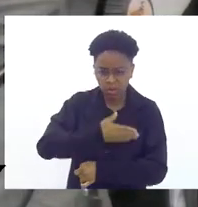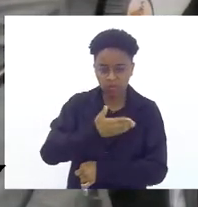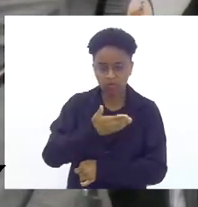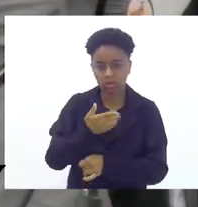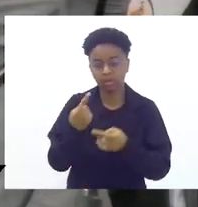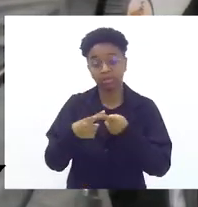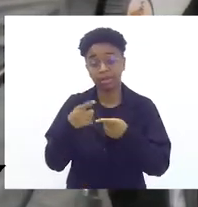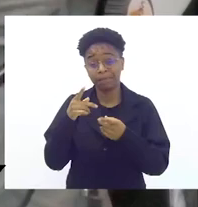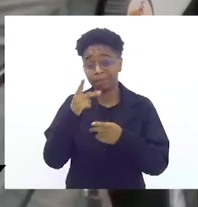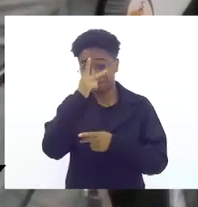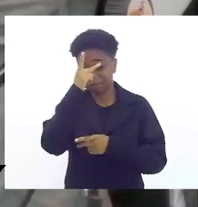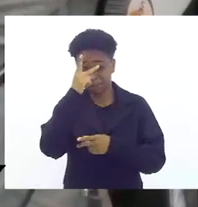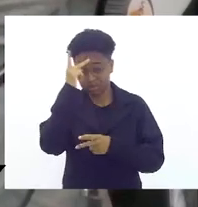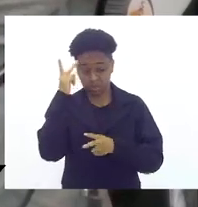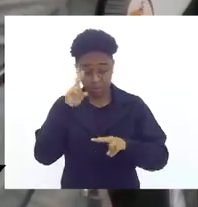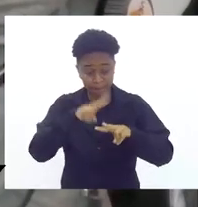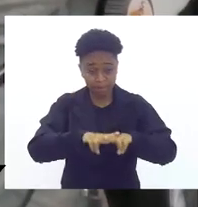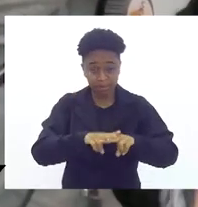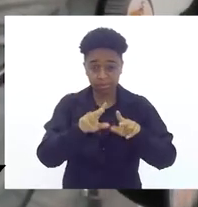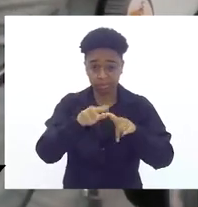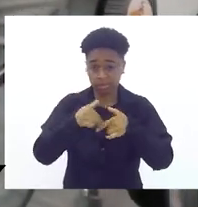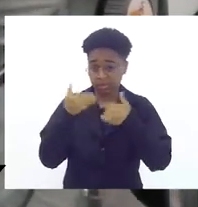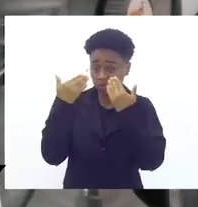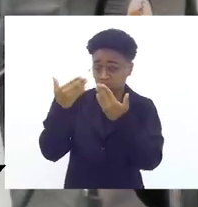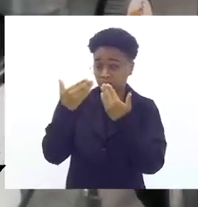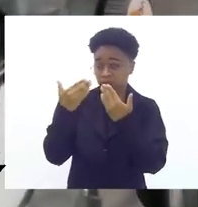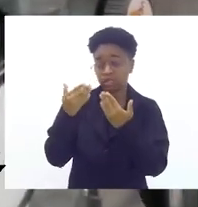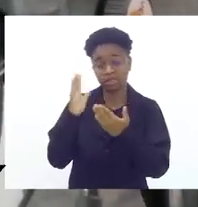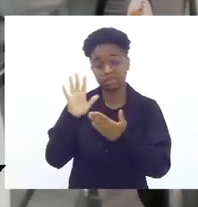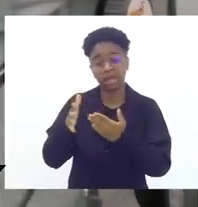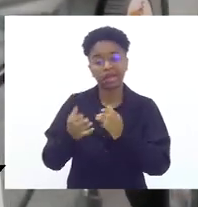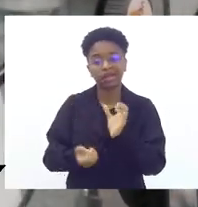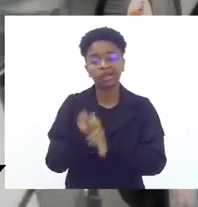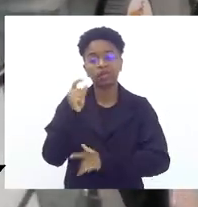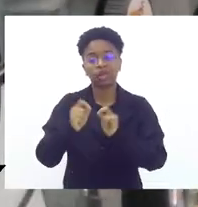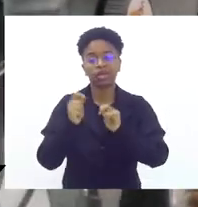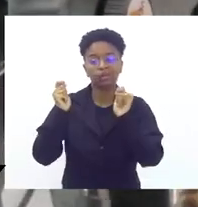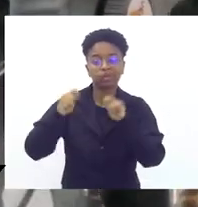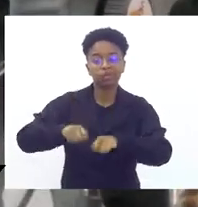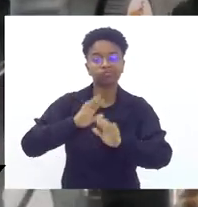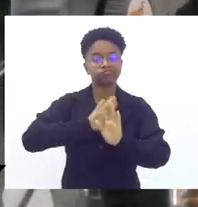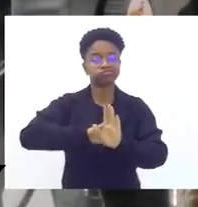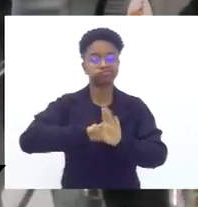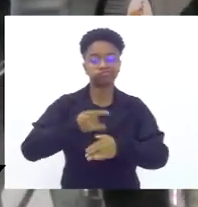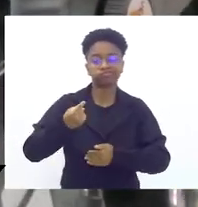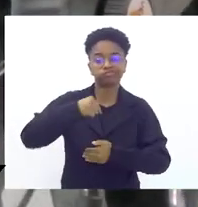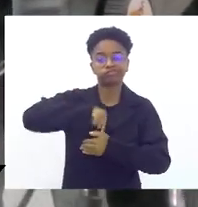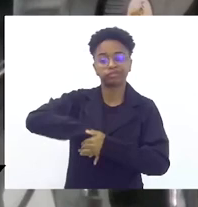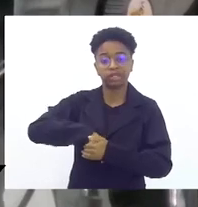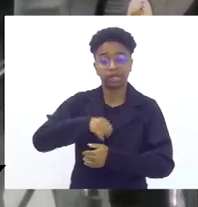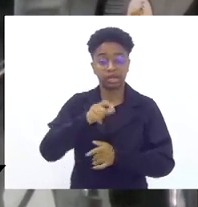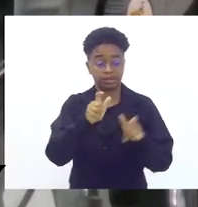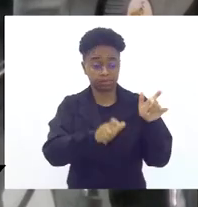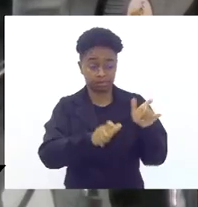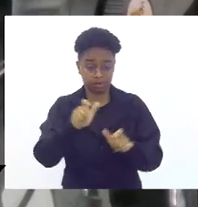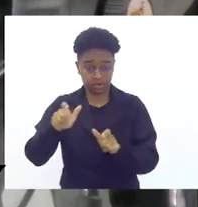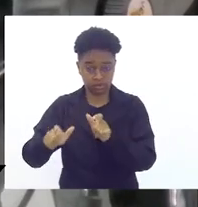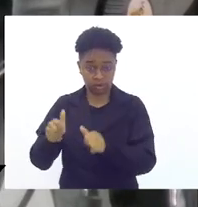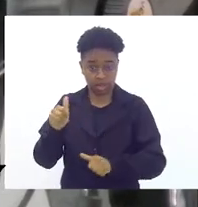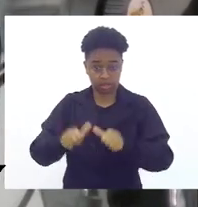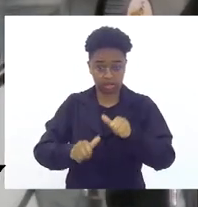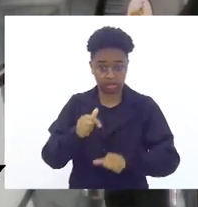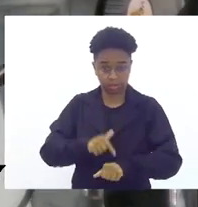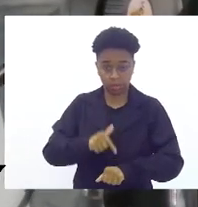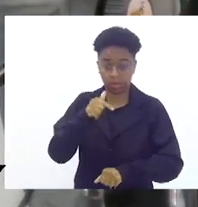com base no indício já crie uma possibilidade subjetiva de que aquele agente a gente que tá ali naquele momento